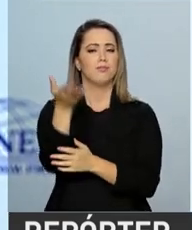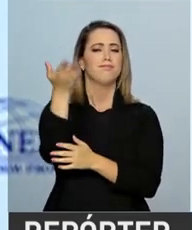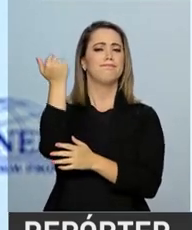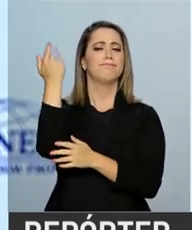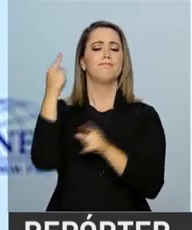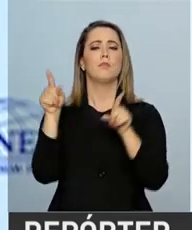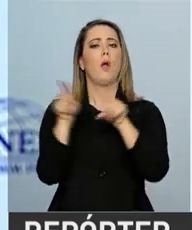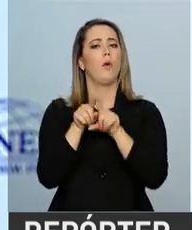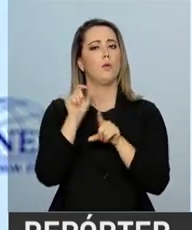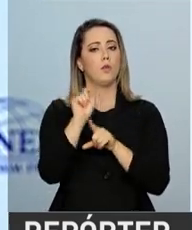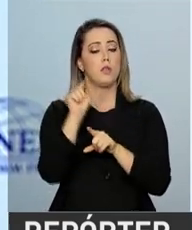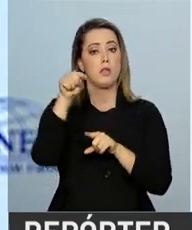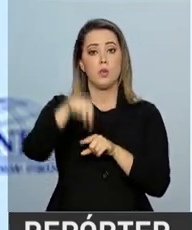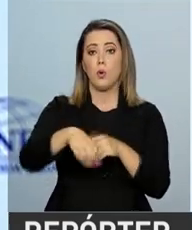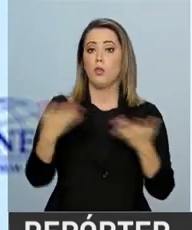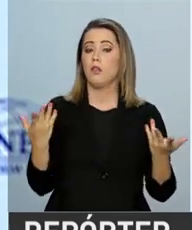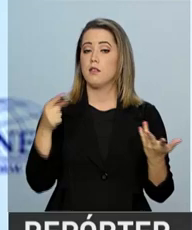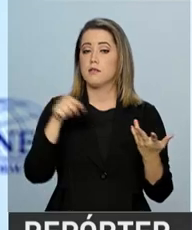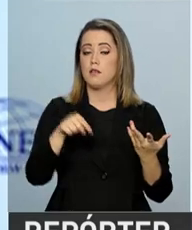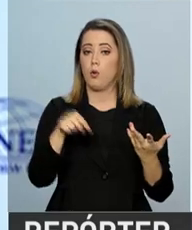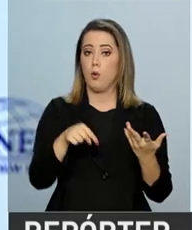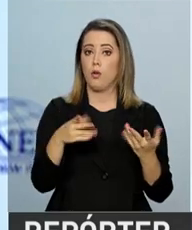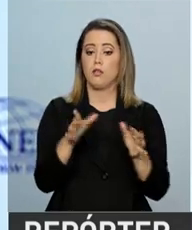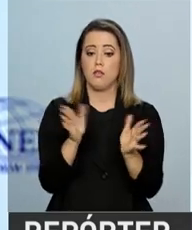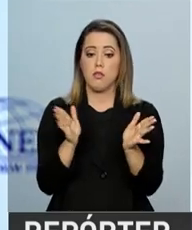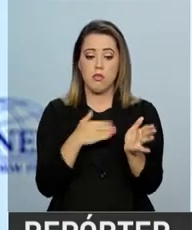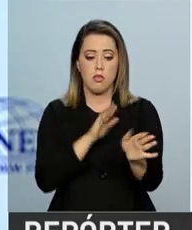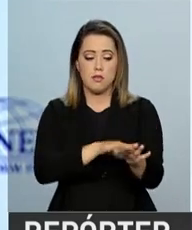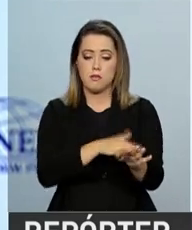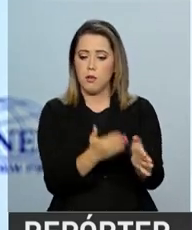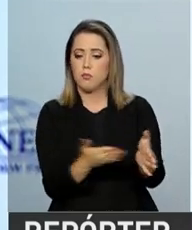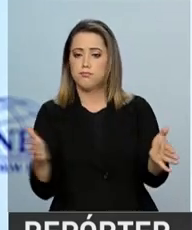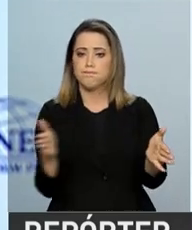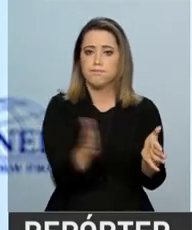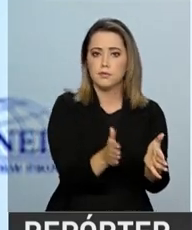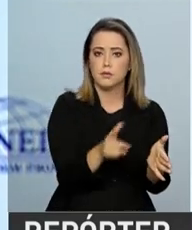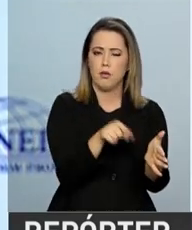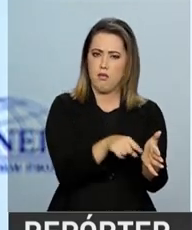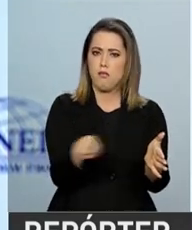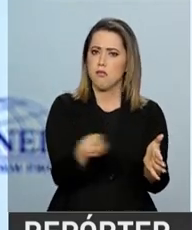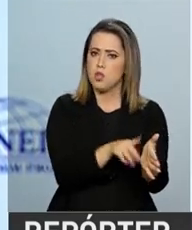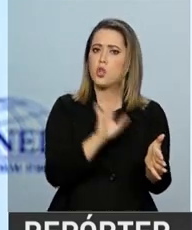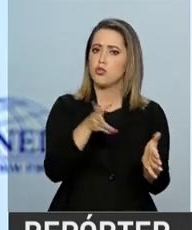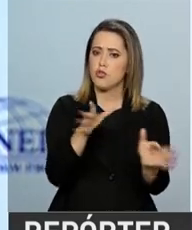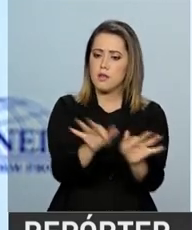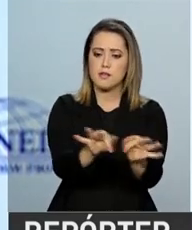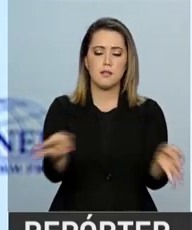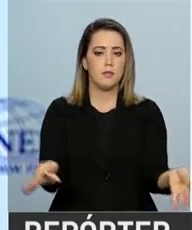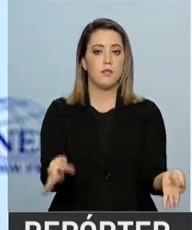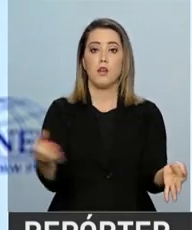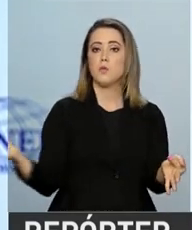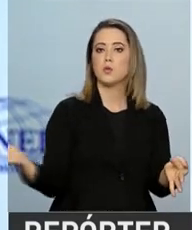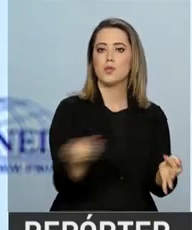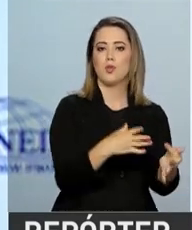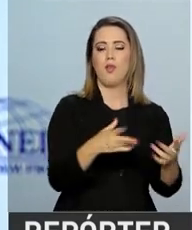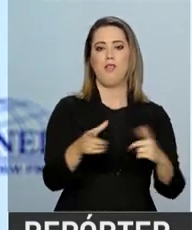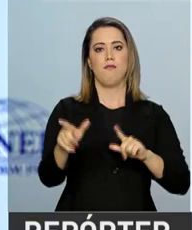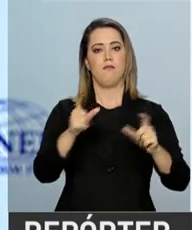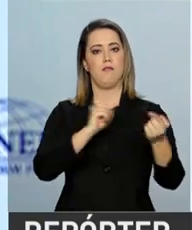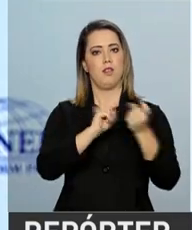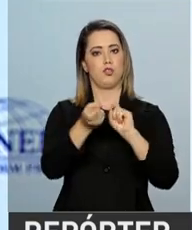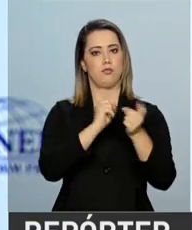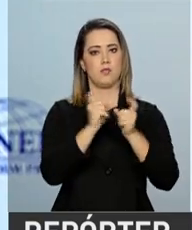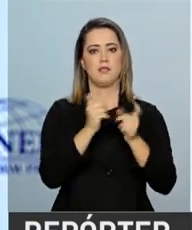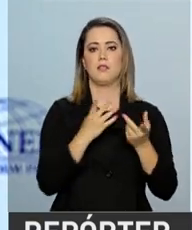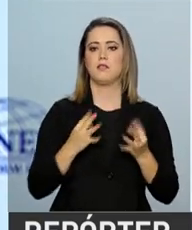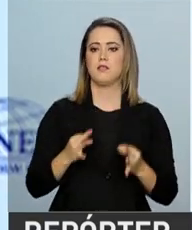largamente neste breve período do nosso governo, assim como a modernização logística